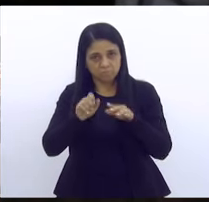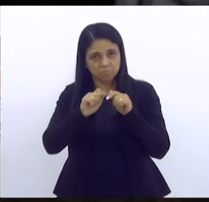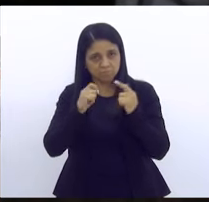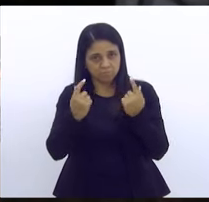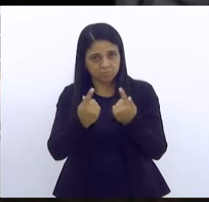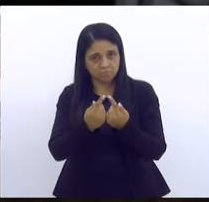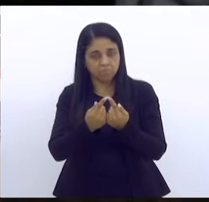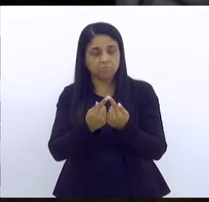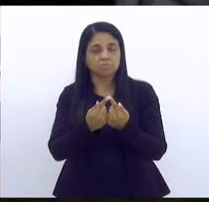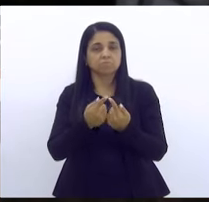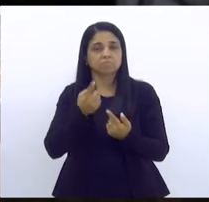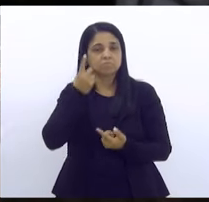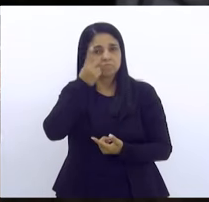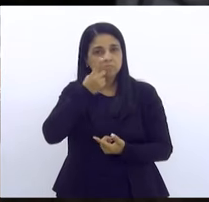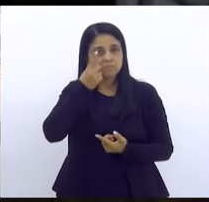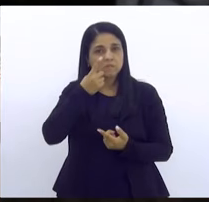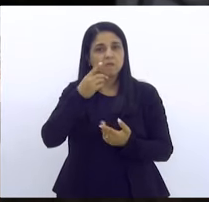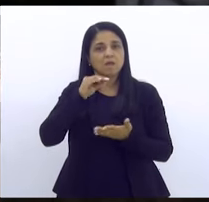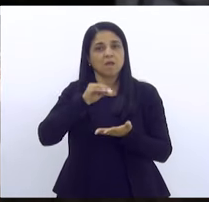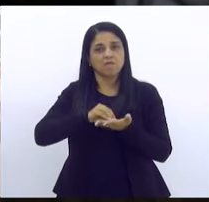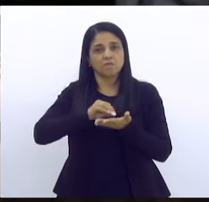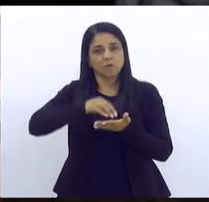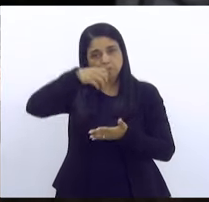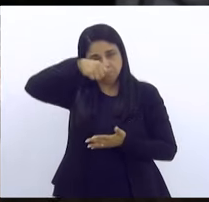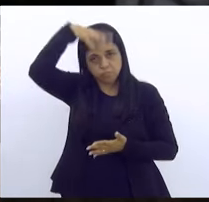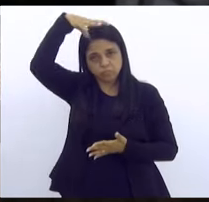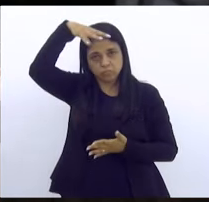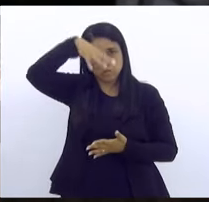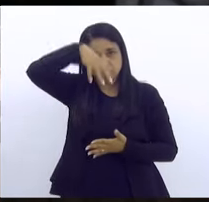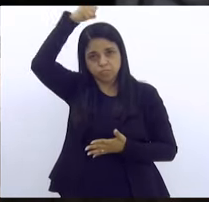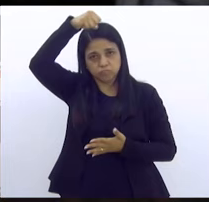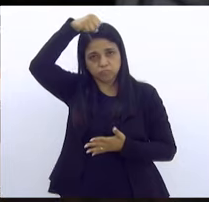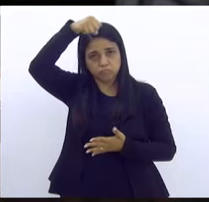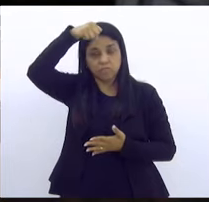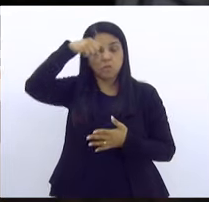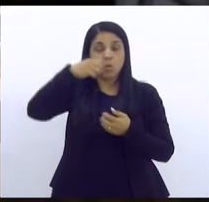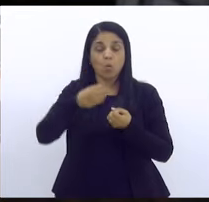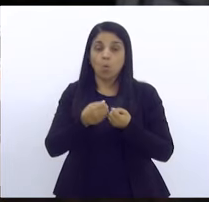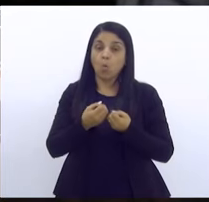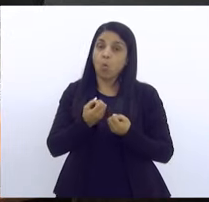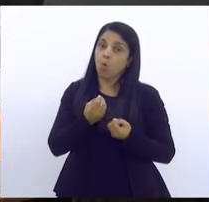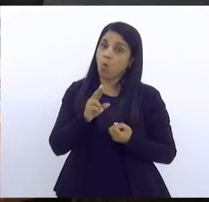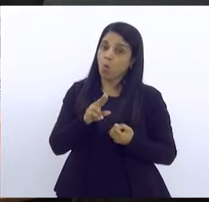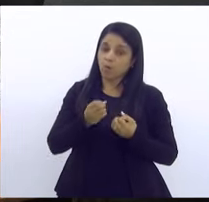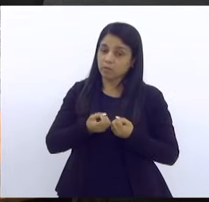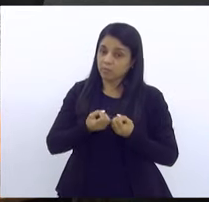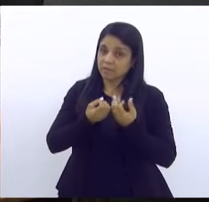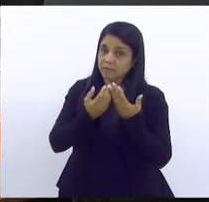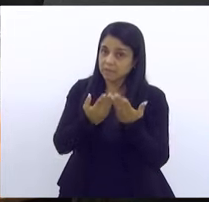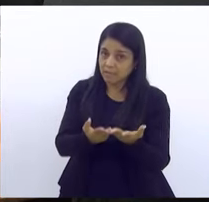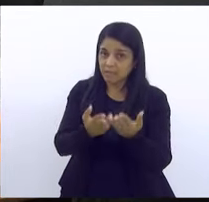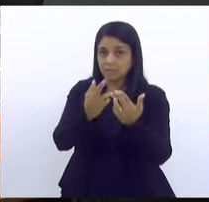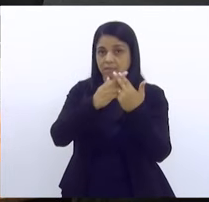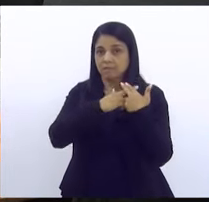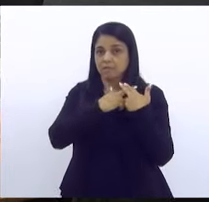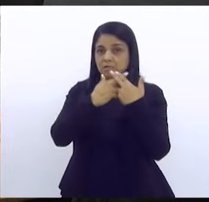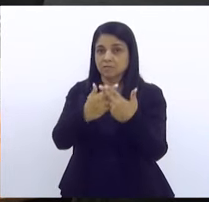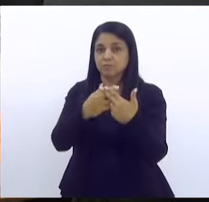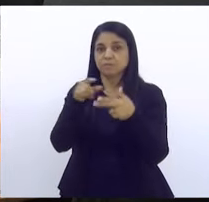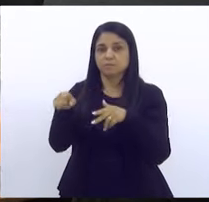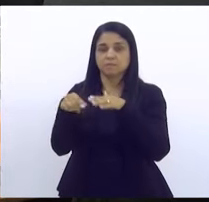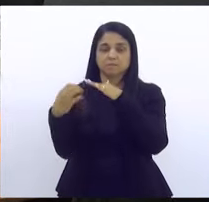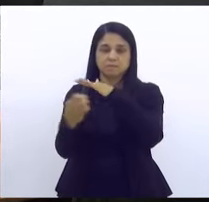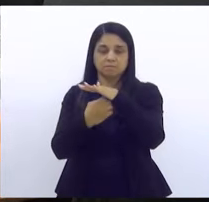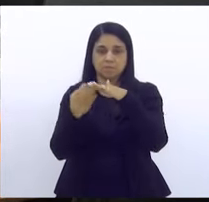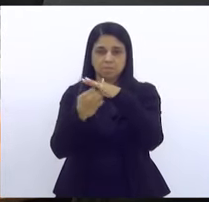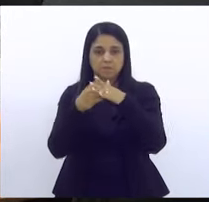à falta de energia elétrica ou à não entrega, né, e responsabilidade dessas empresas